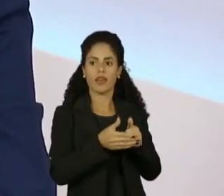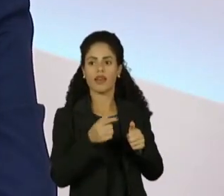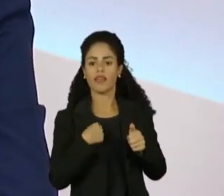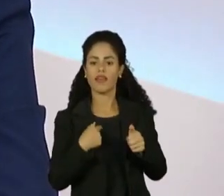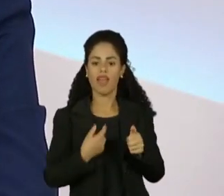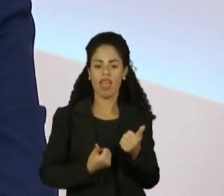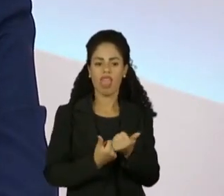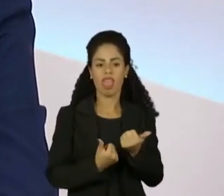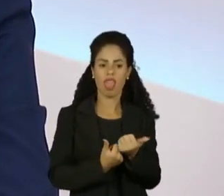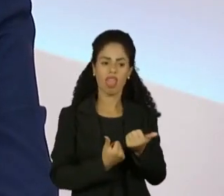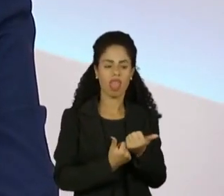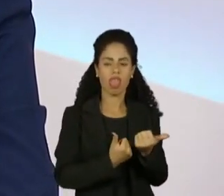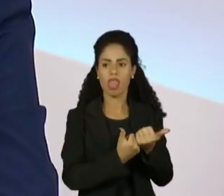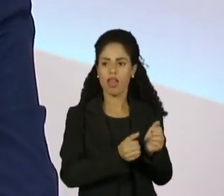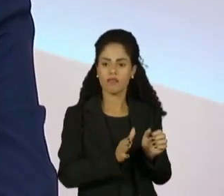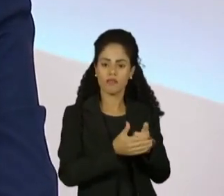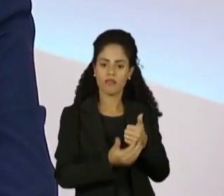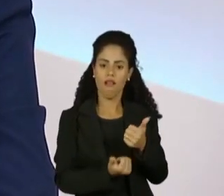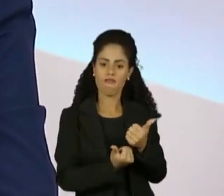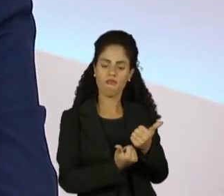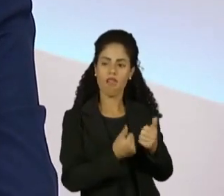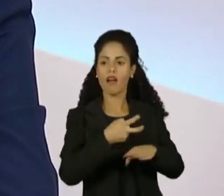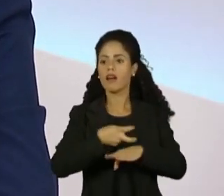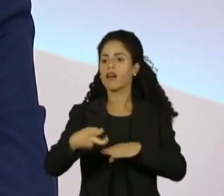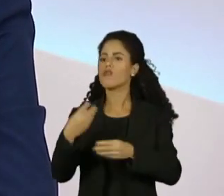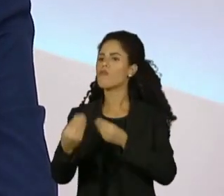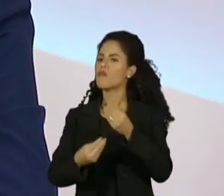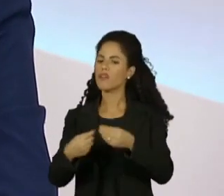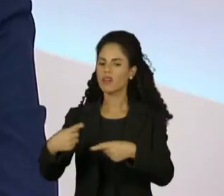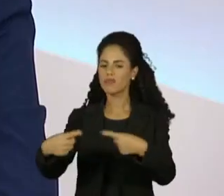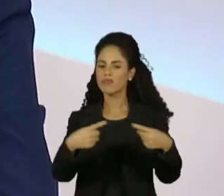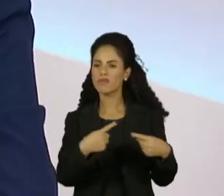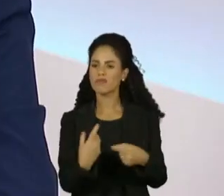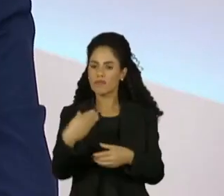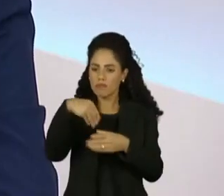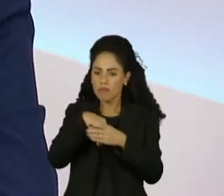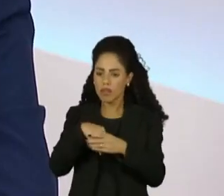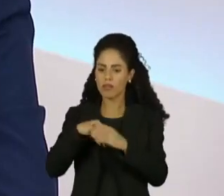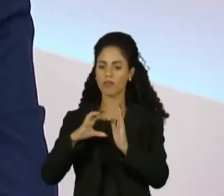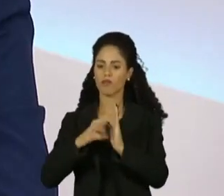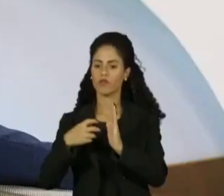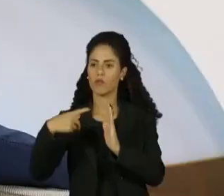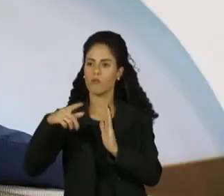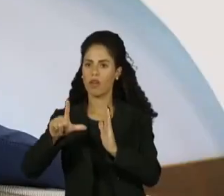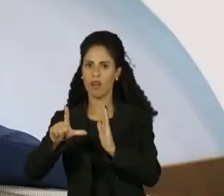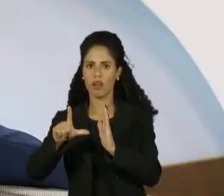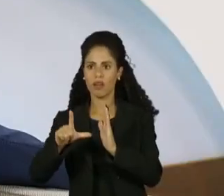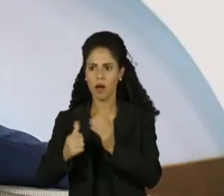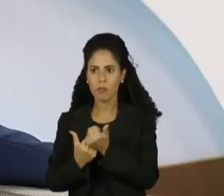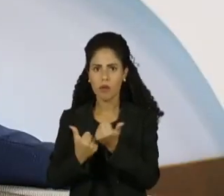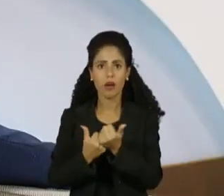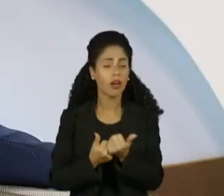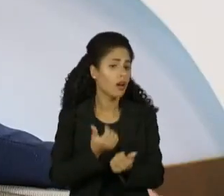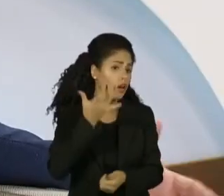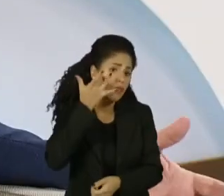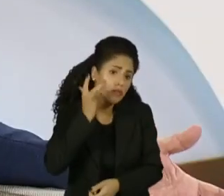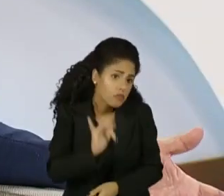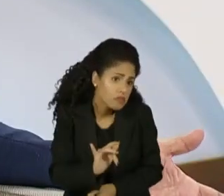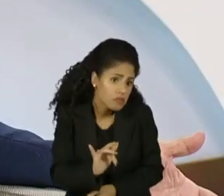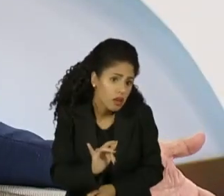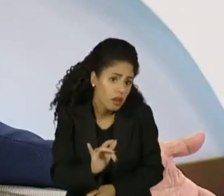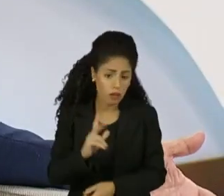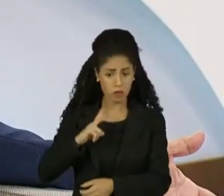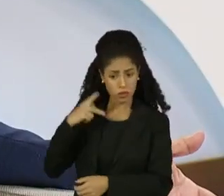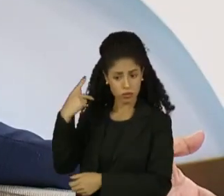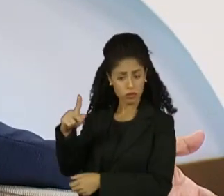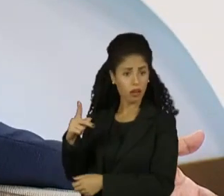pano, né? Passaria pano para o impeachment. Como é que são essas discussões dentro do PL? De fato, ele passa pano? Não sei, deve ser uma conversa dele com o Valdemar,